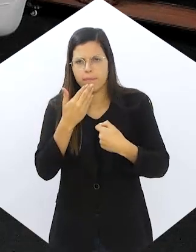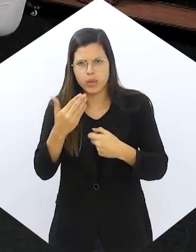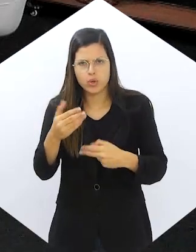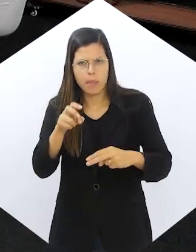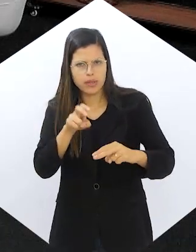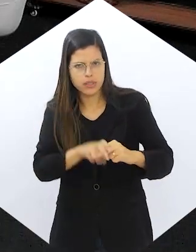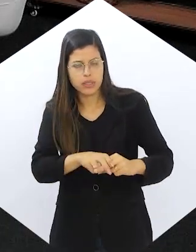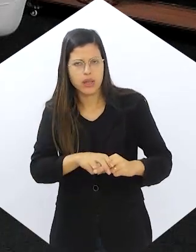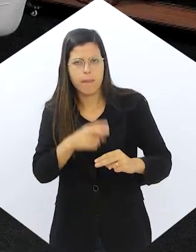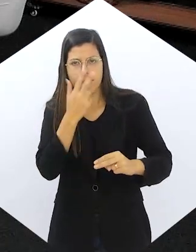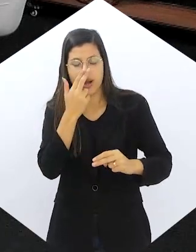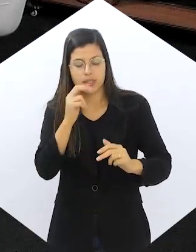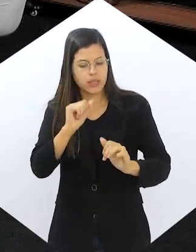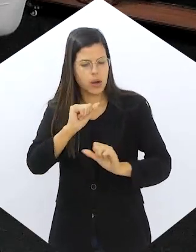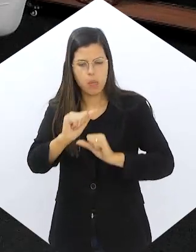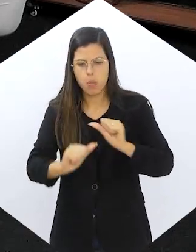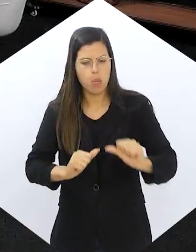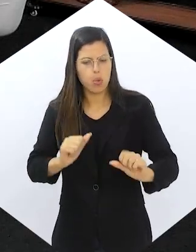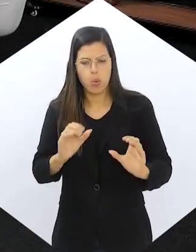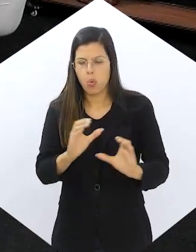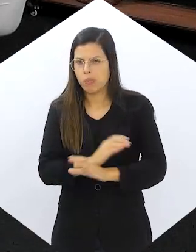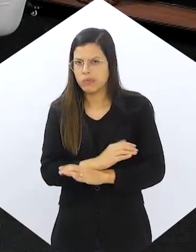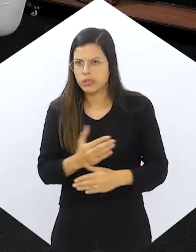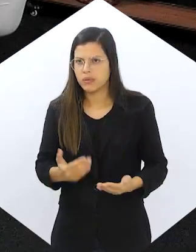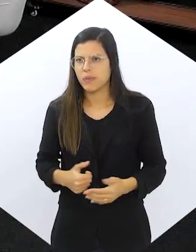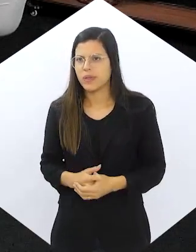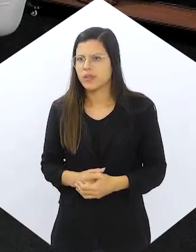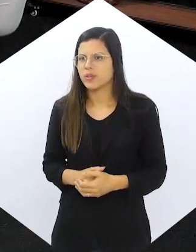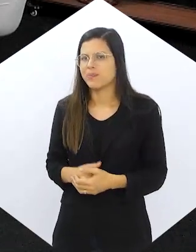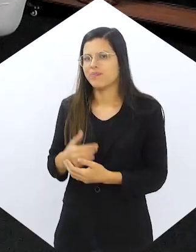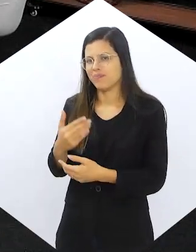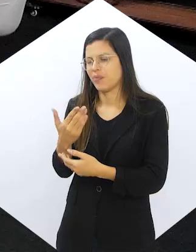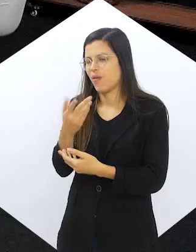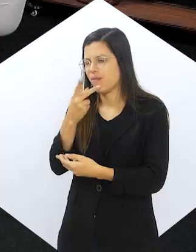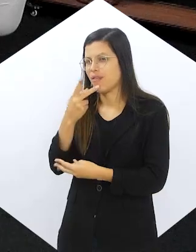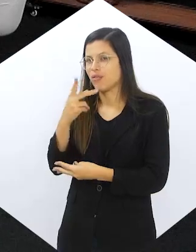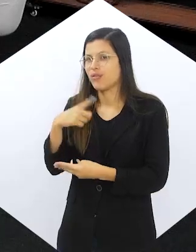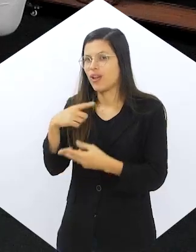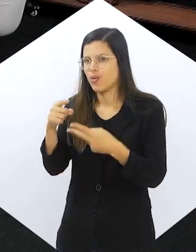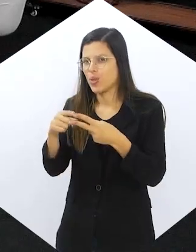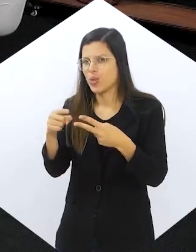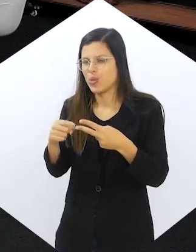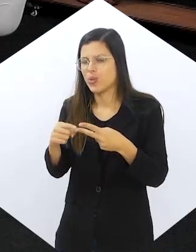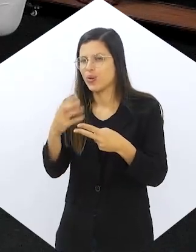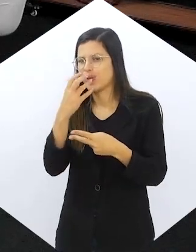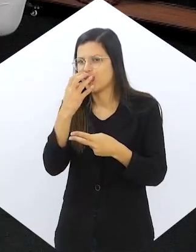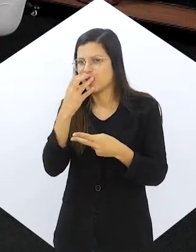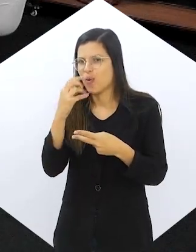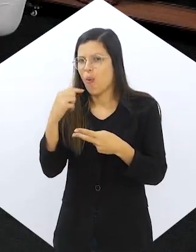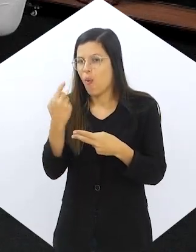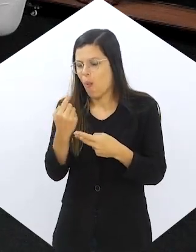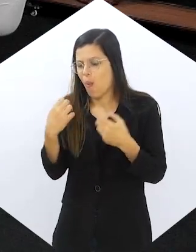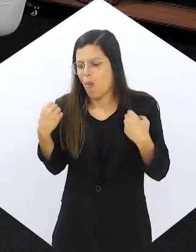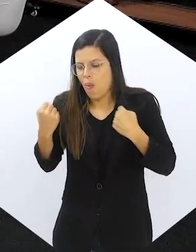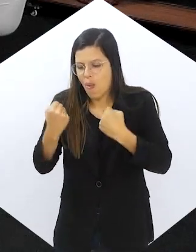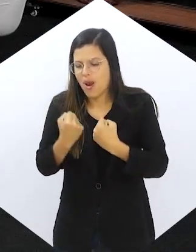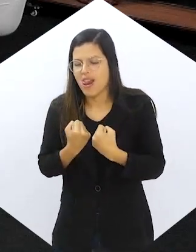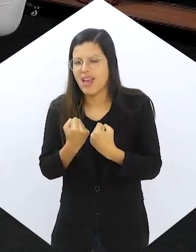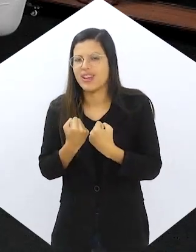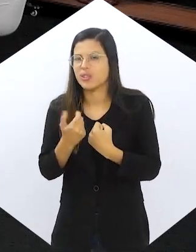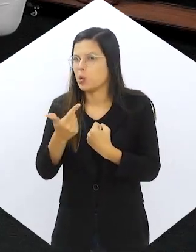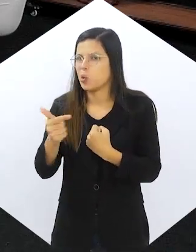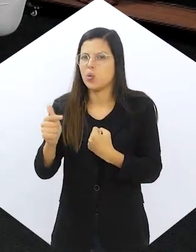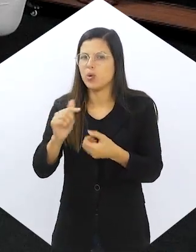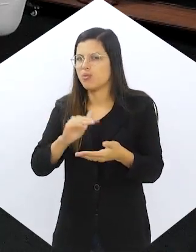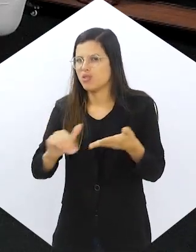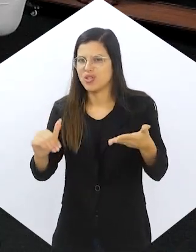para ele sentar, ele mudou completamente, né? Ele ficou quietinho. Eu costumo falar que eu tenho 2 cachorros, um com colete e outro sem colete. É porque sem colete,